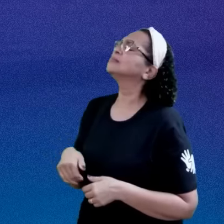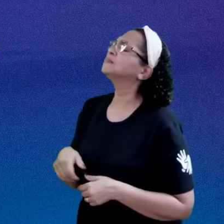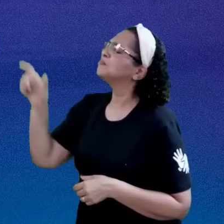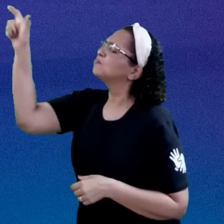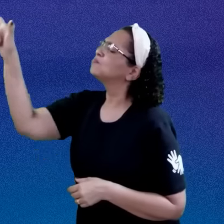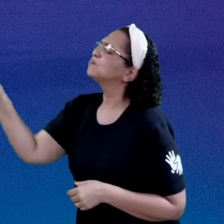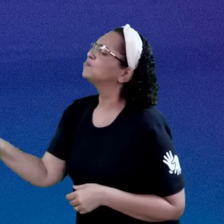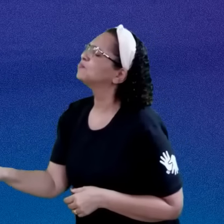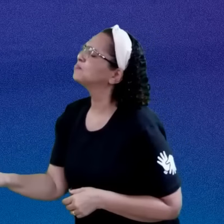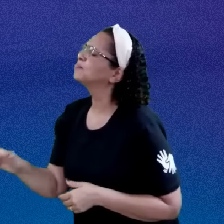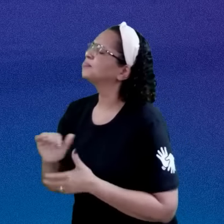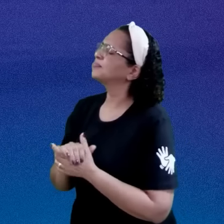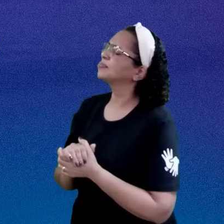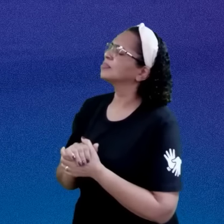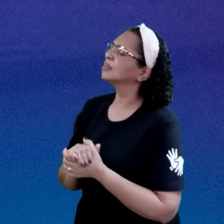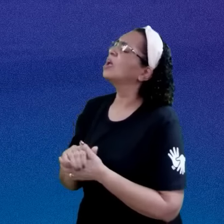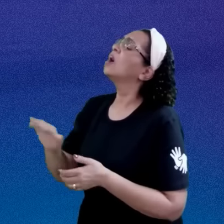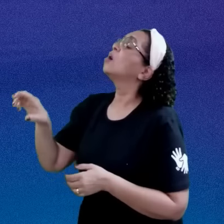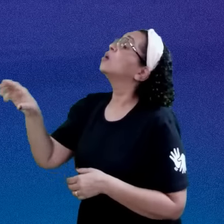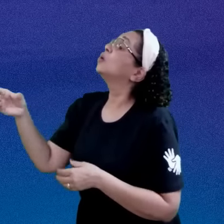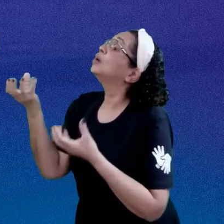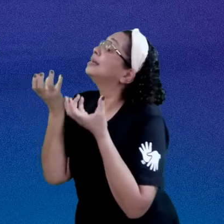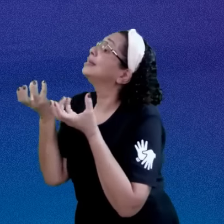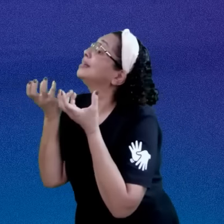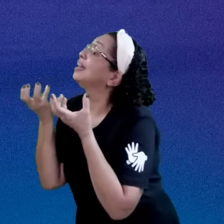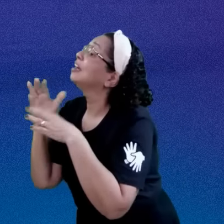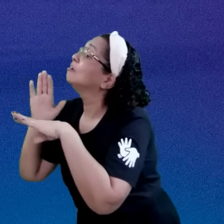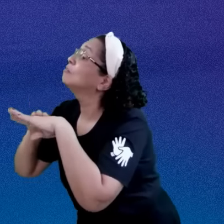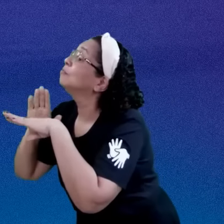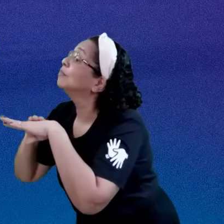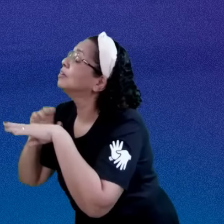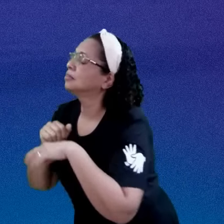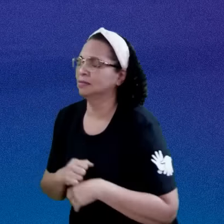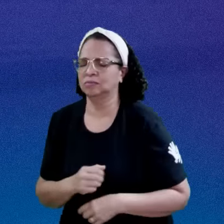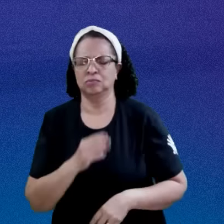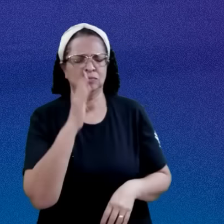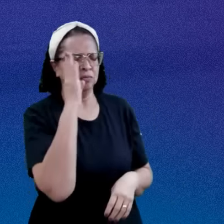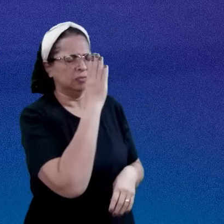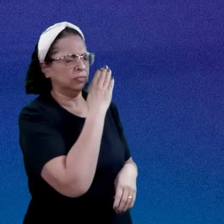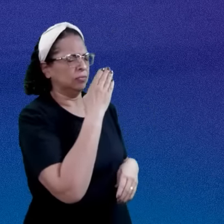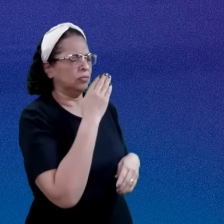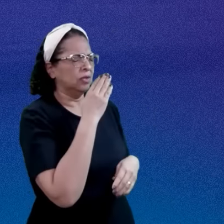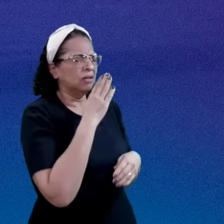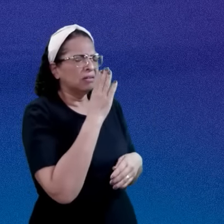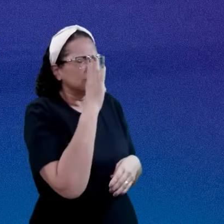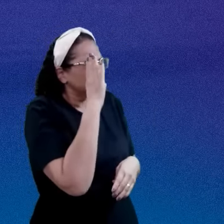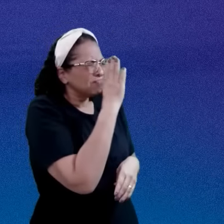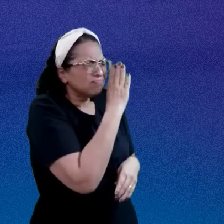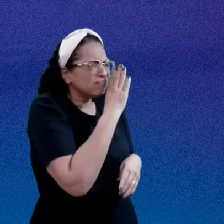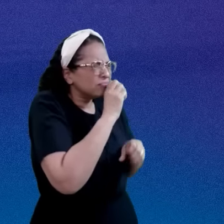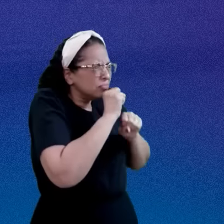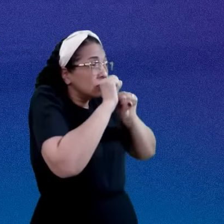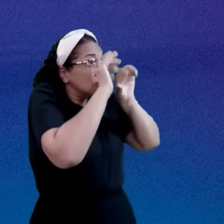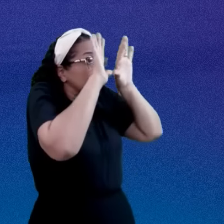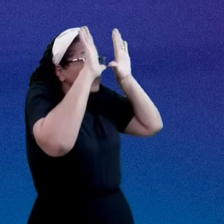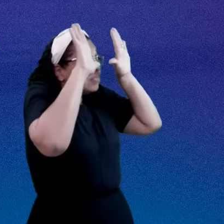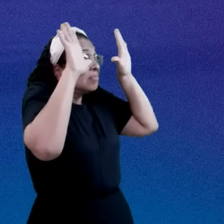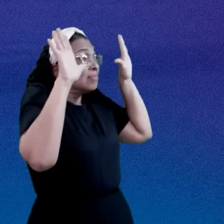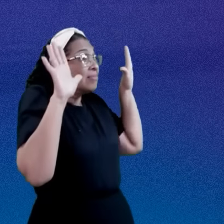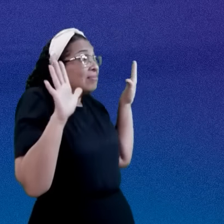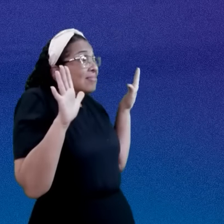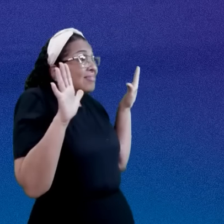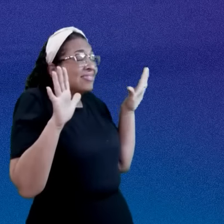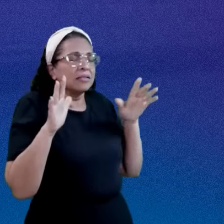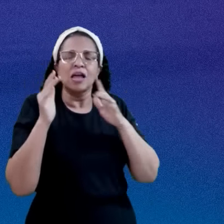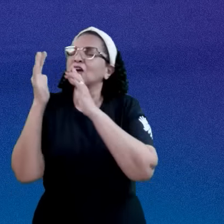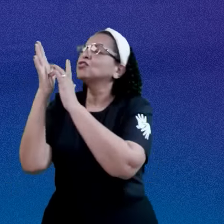faça e o cego disse mestre que eu torne a ter vista e Jesus lhe disse então vai porque a Tua Fé Te Salvou e ele logo viu